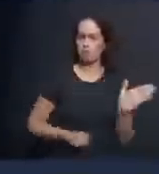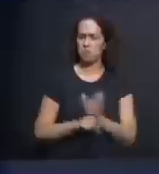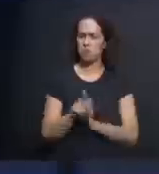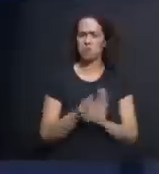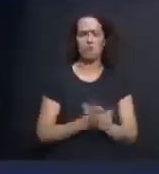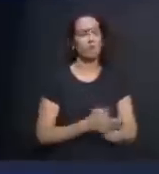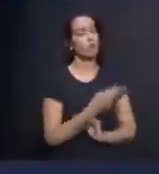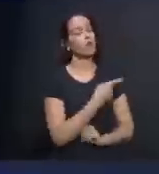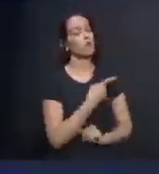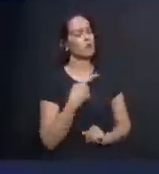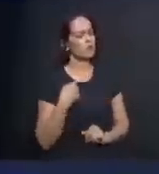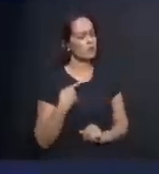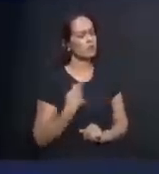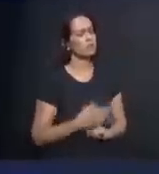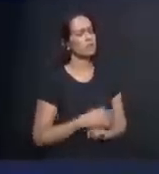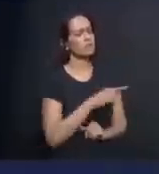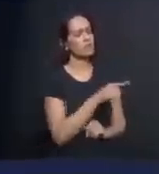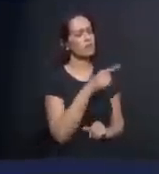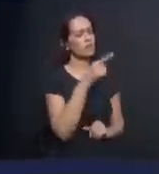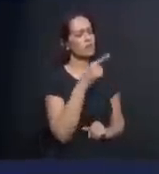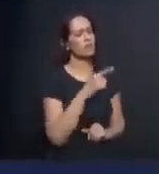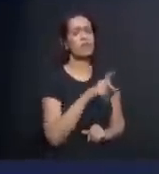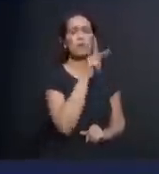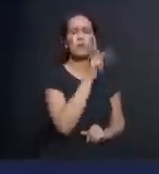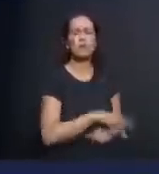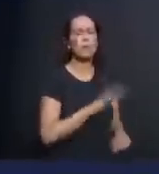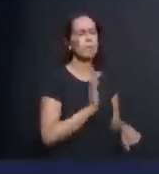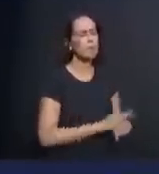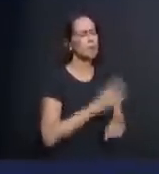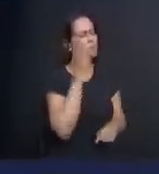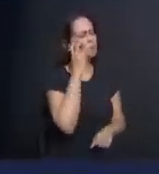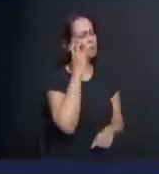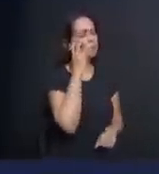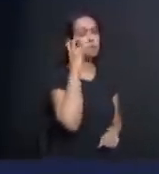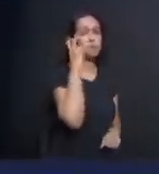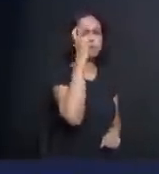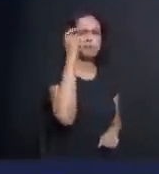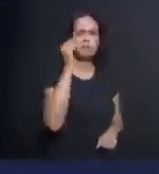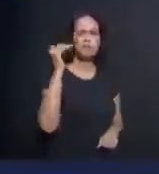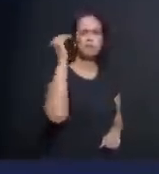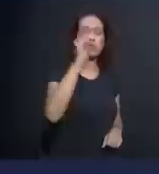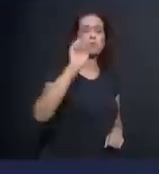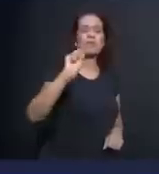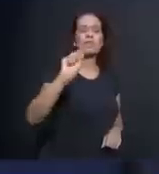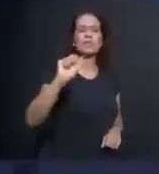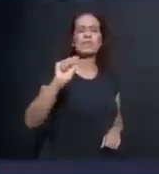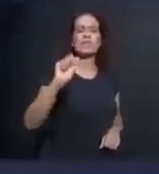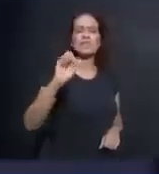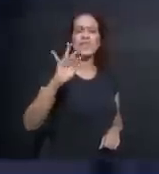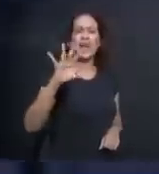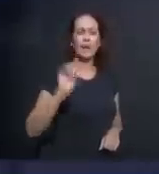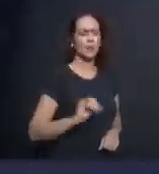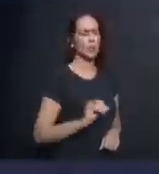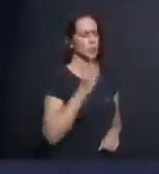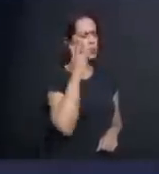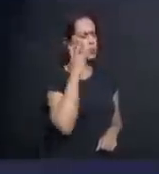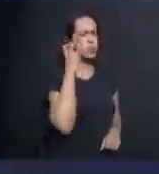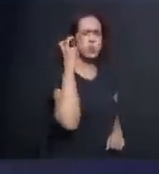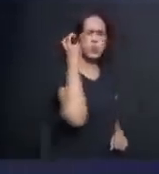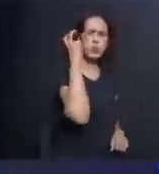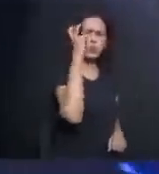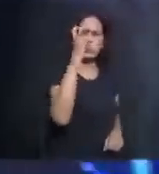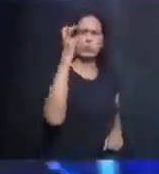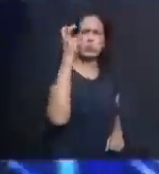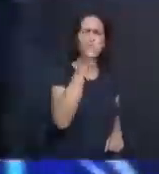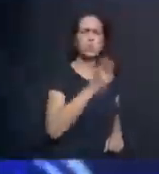ô pastor fulano, você é a pessoa mais inteligente, sábia, não é inteligente, desculpa, é sábio, você é muito sábio. Ai, é muito